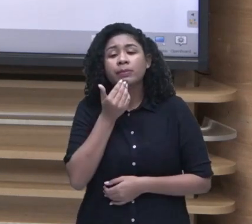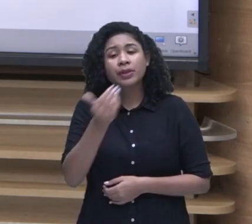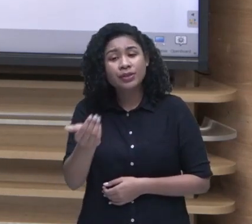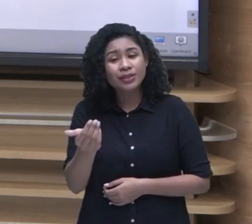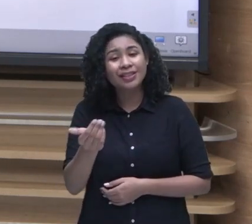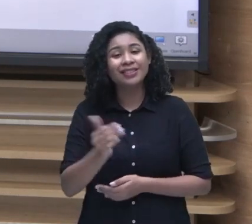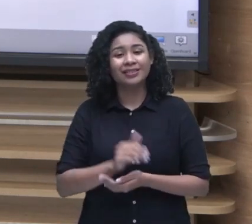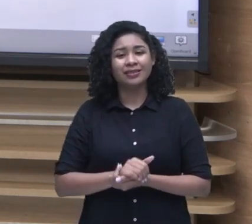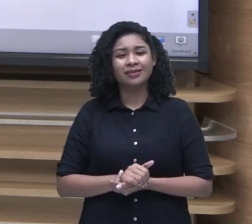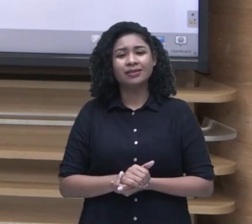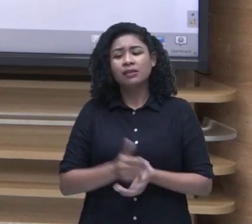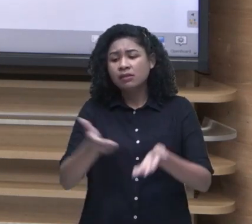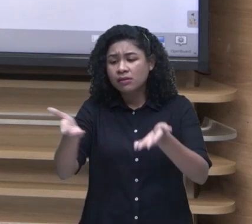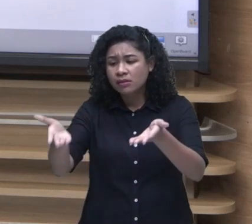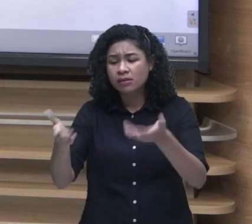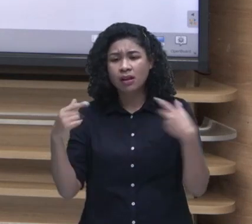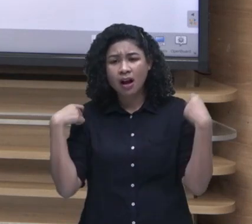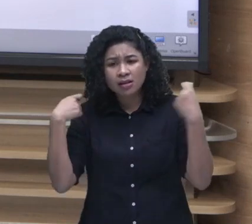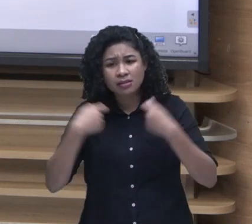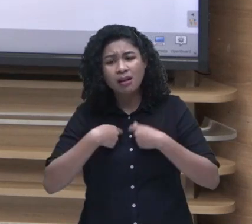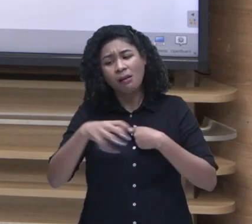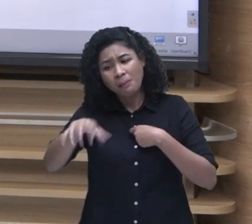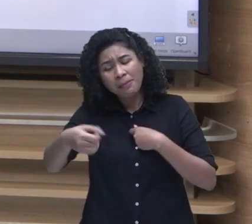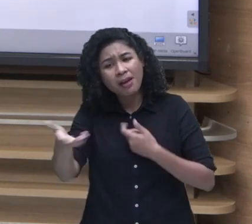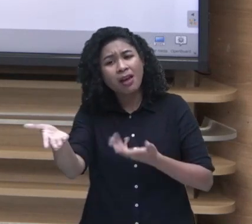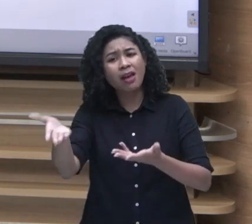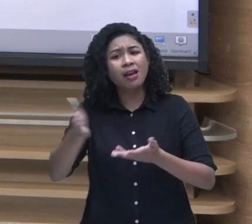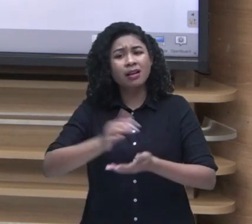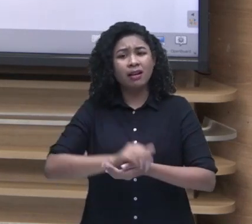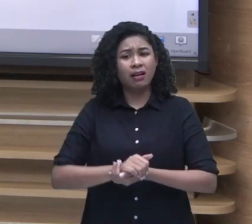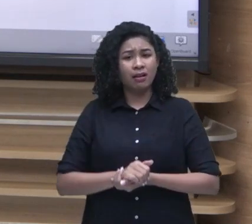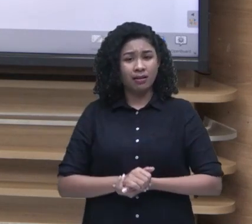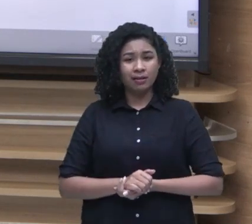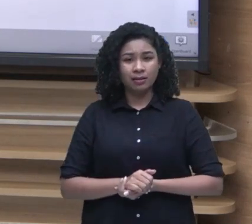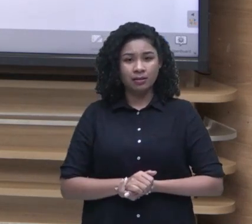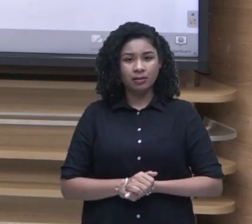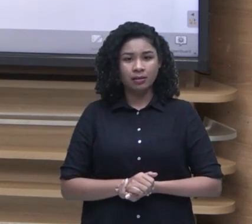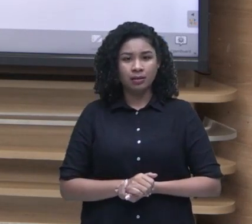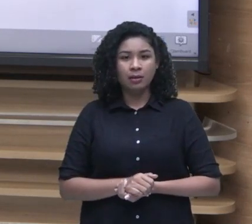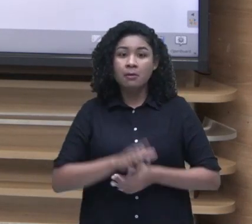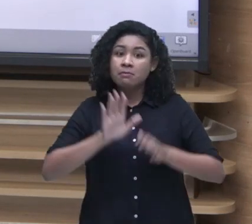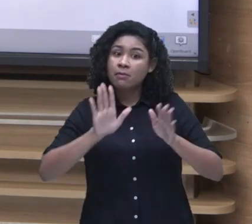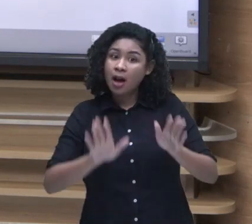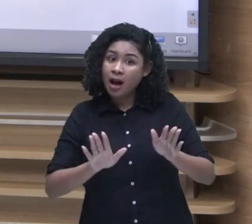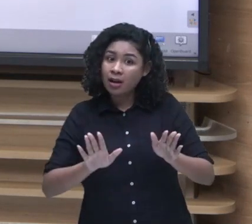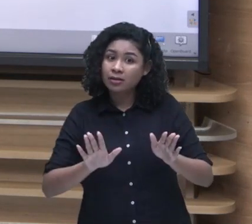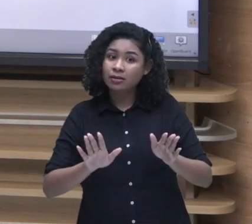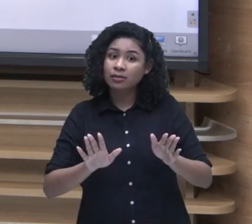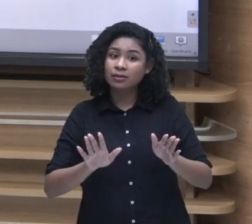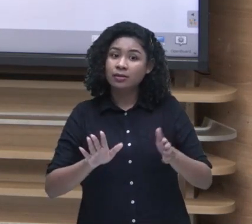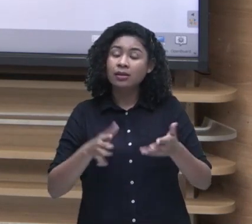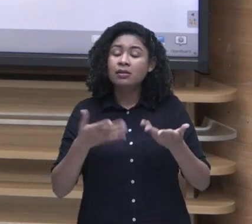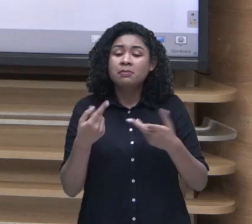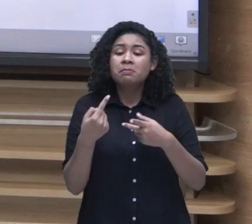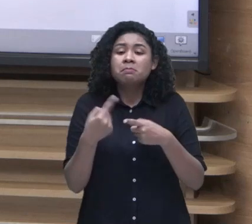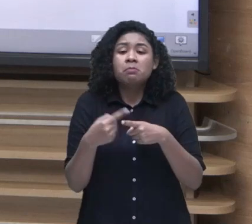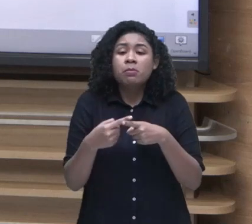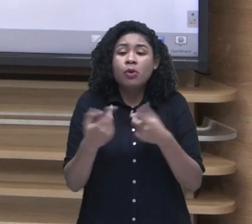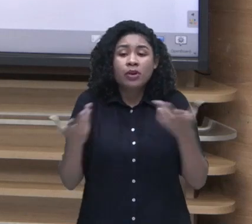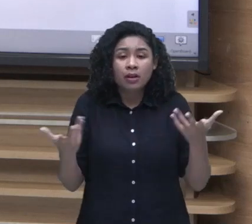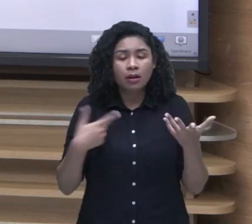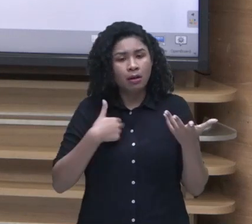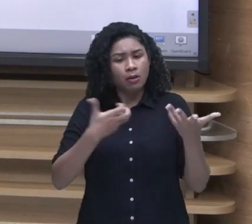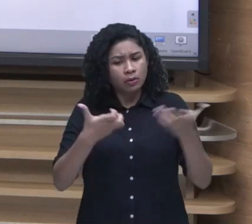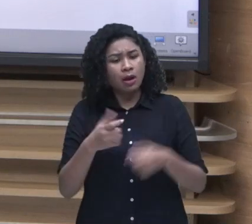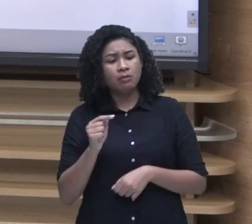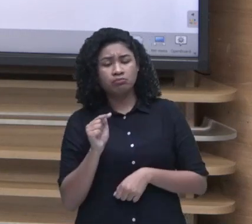posso pedir, pegue o agasalho, porque todo mundo sabe se eu estou pedindo para ele pegar o agasalho, porque eu quero protegê-lo, né?